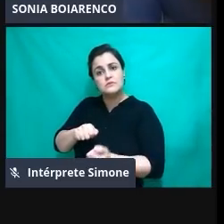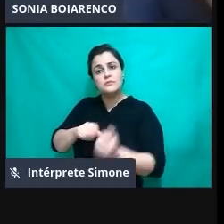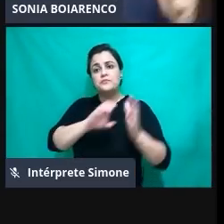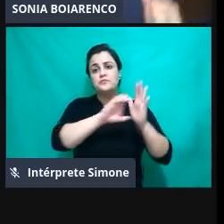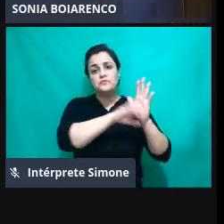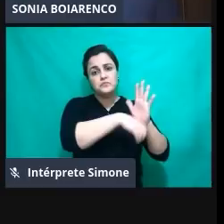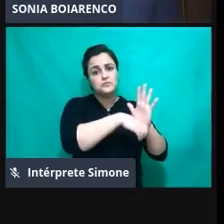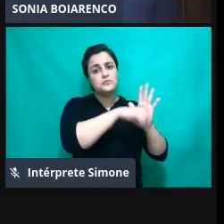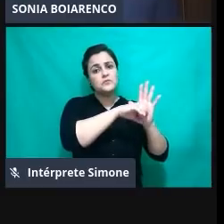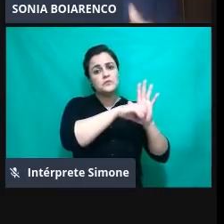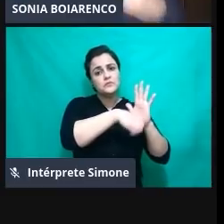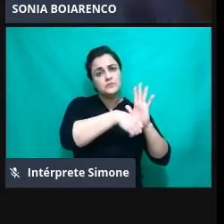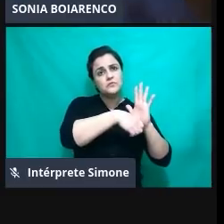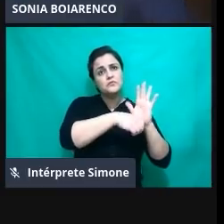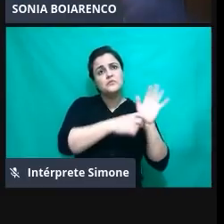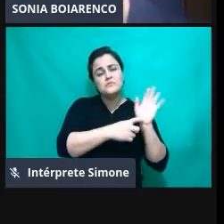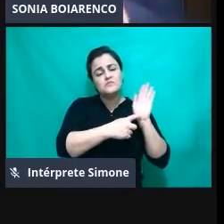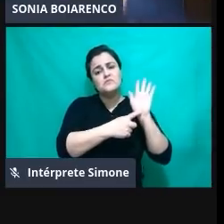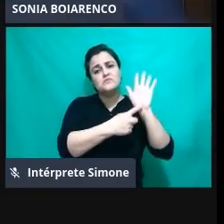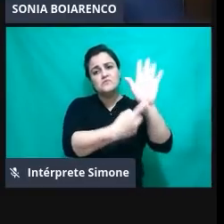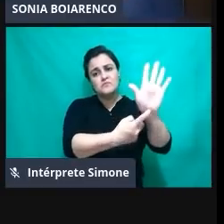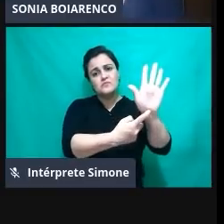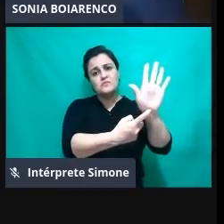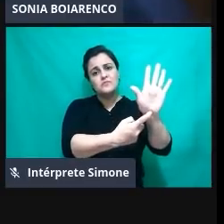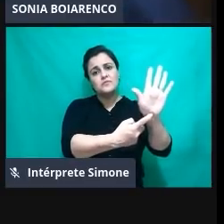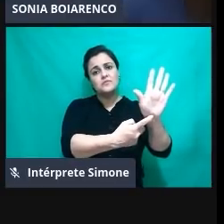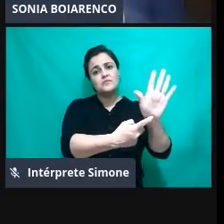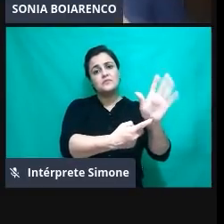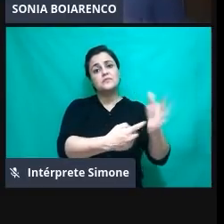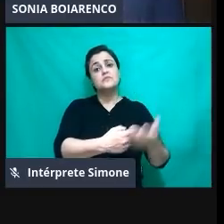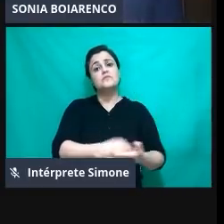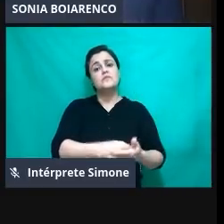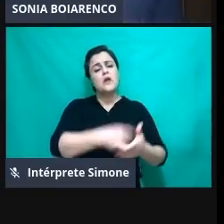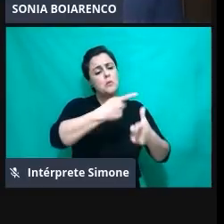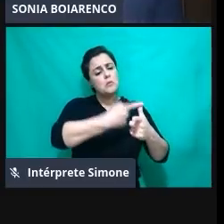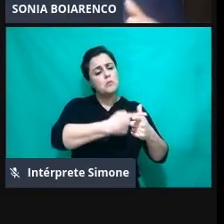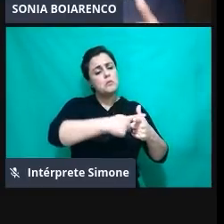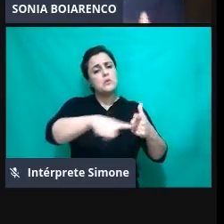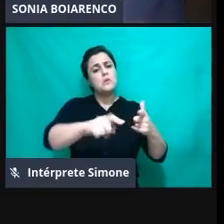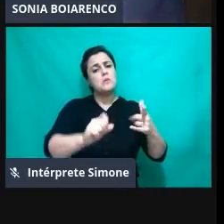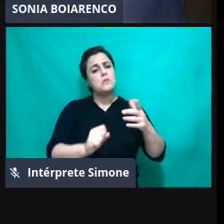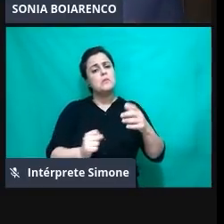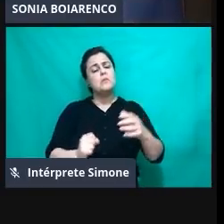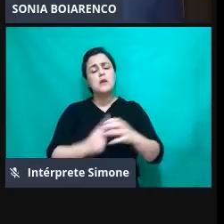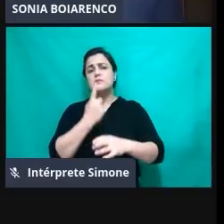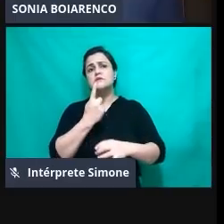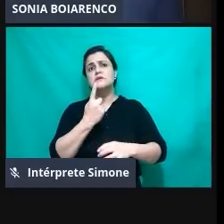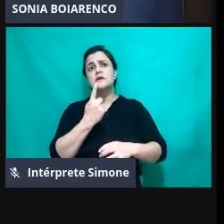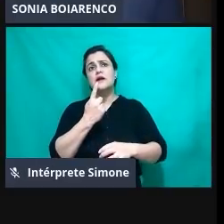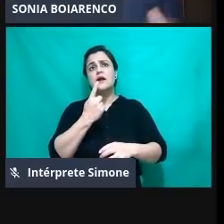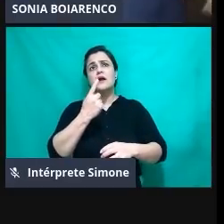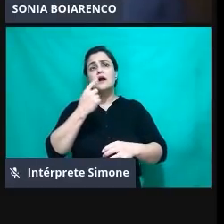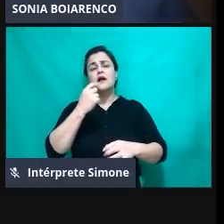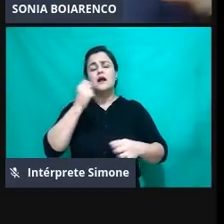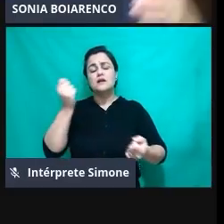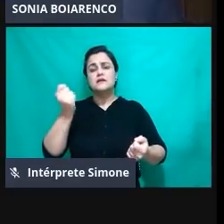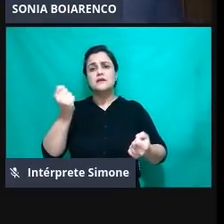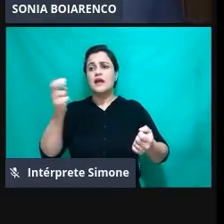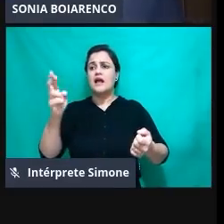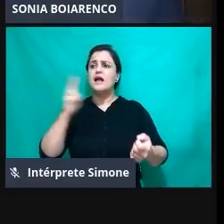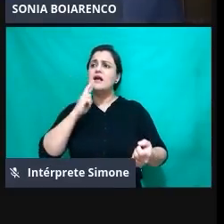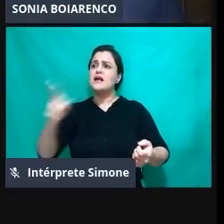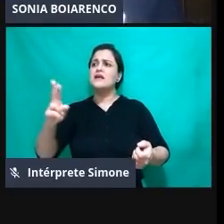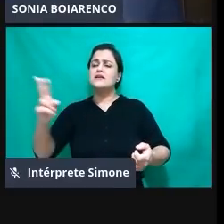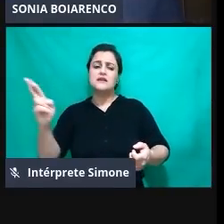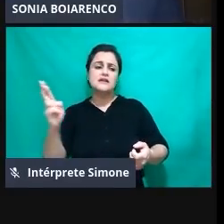tinha representação, a criar problemas e ter as soluções. No raciocínio geográfico, se eu criei